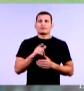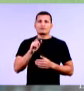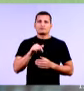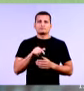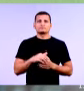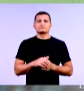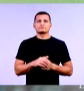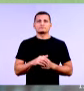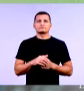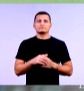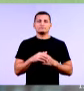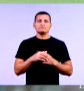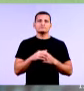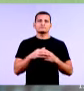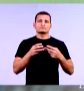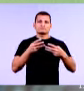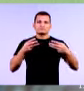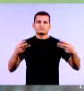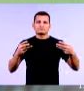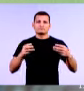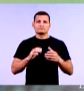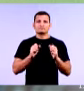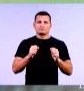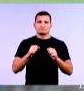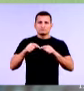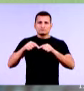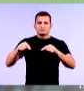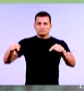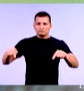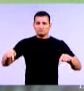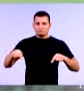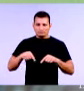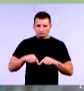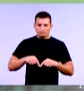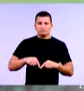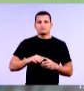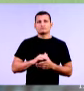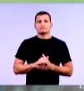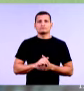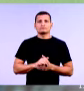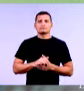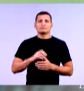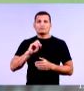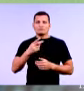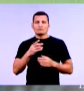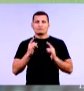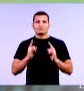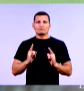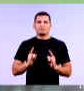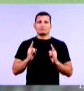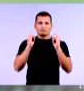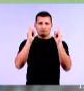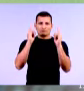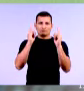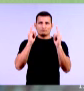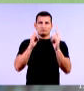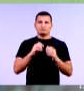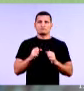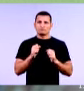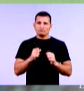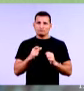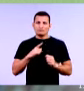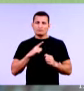limitadas a uma sala, um andar ou um prédio. Podem interligar grande número de